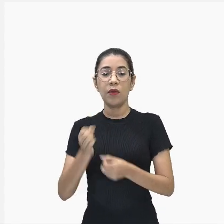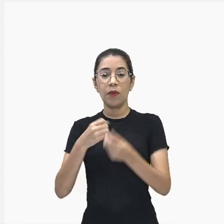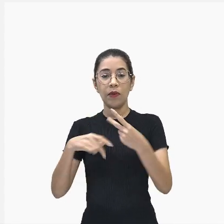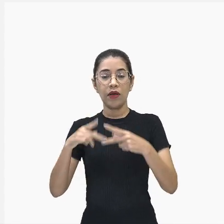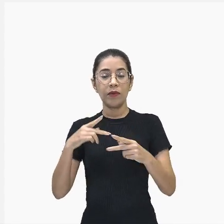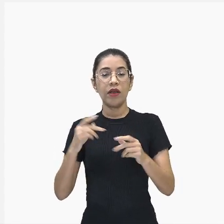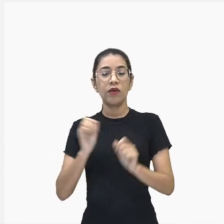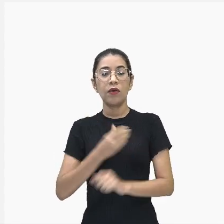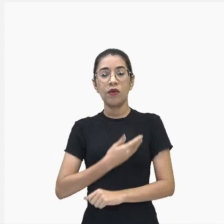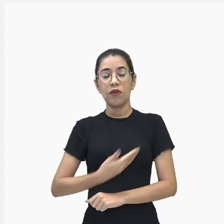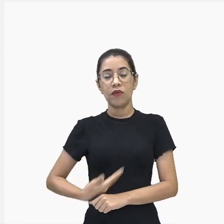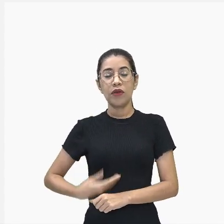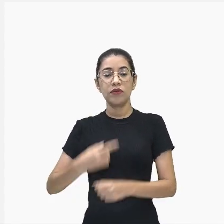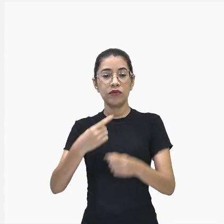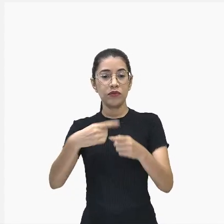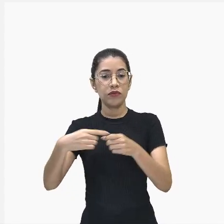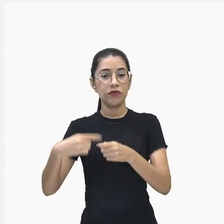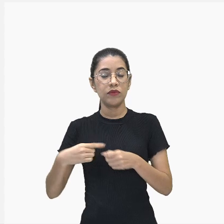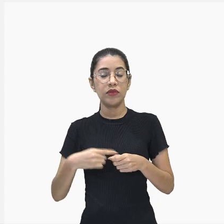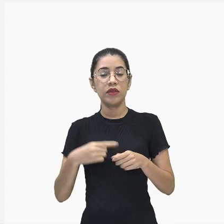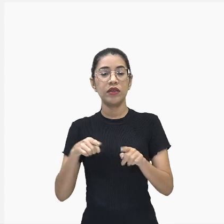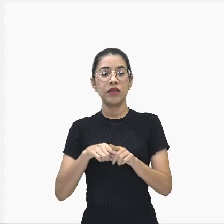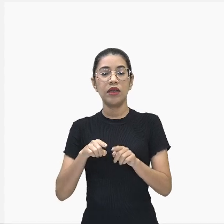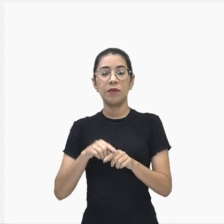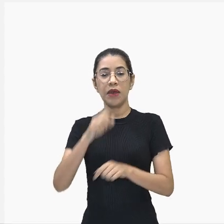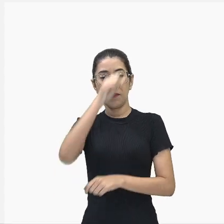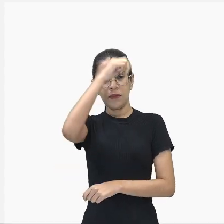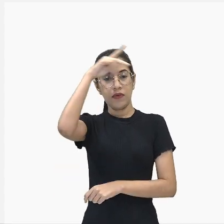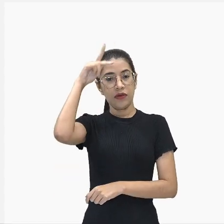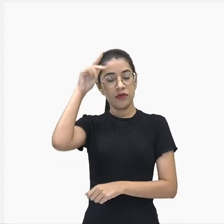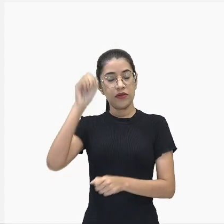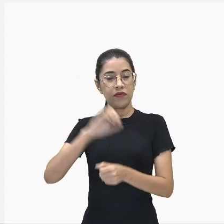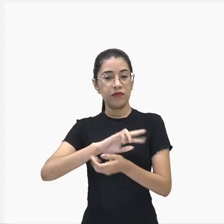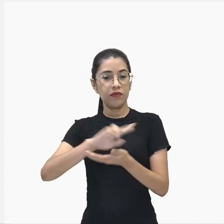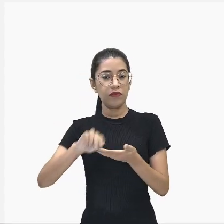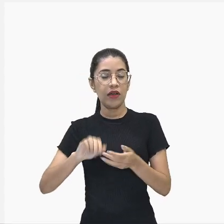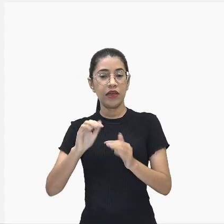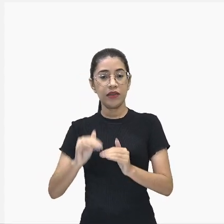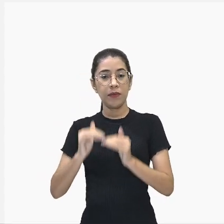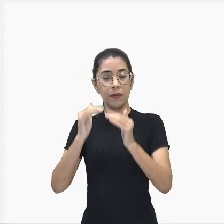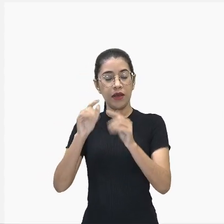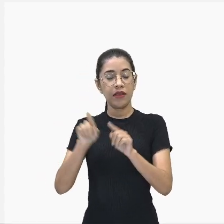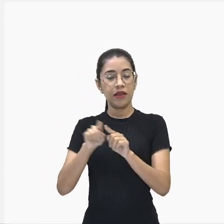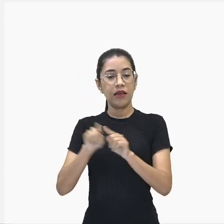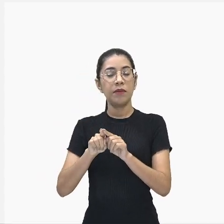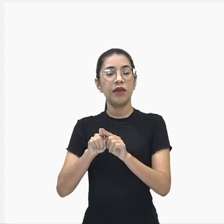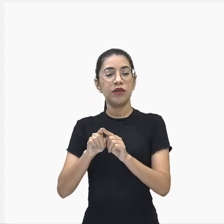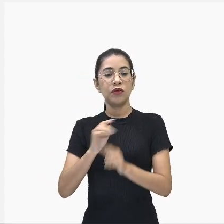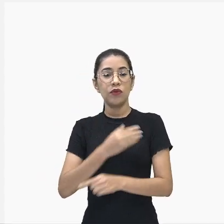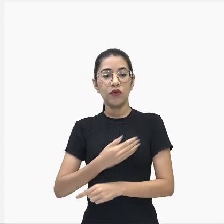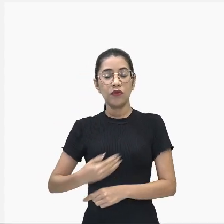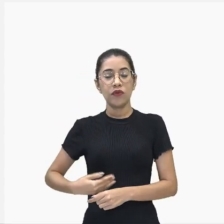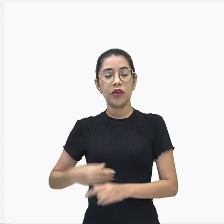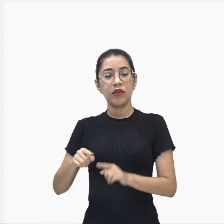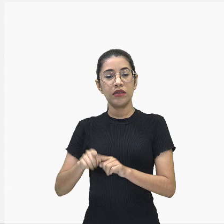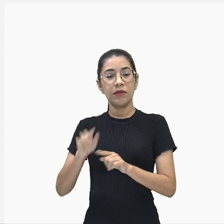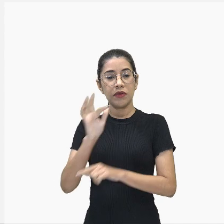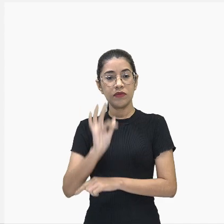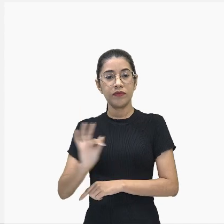administrados pelos governos municipais ou prefeituras e estão subordinados ao governo estadual e ao governo